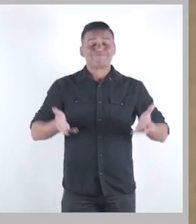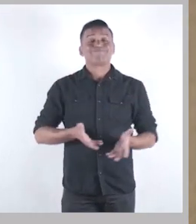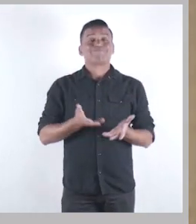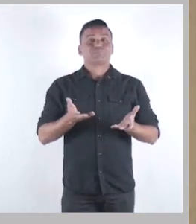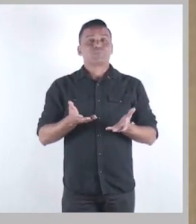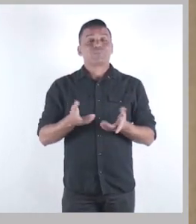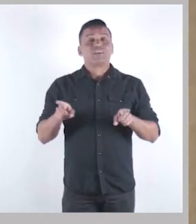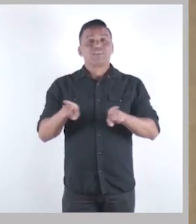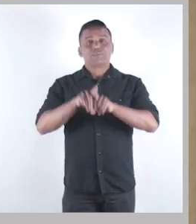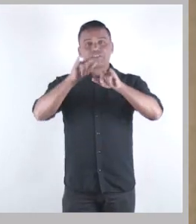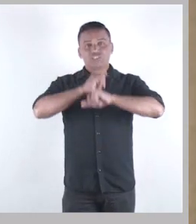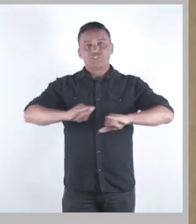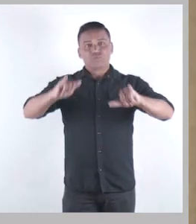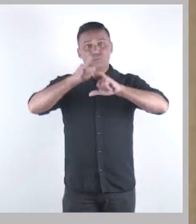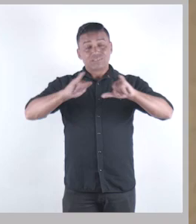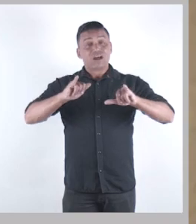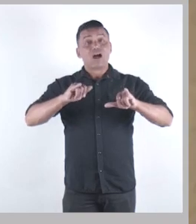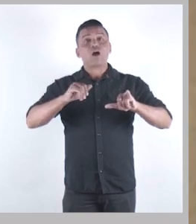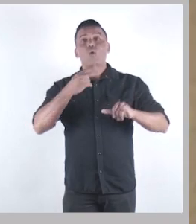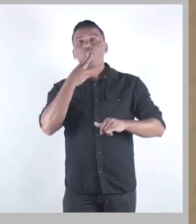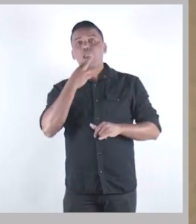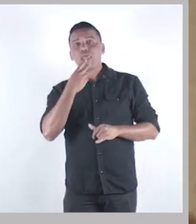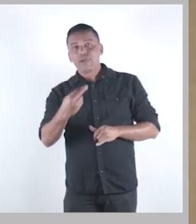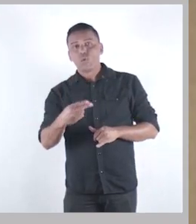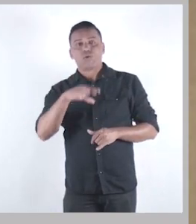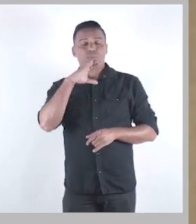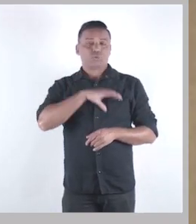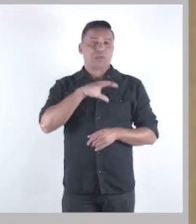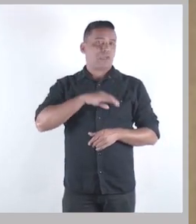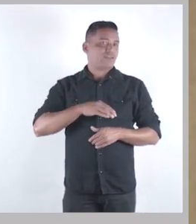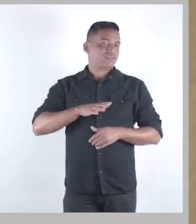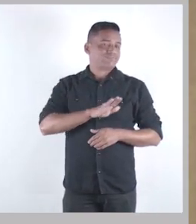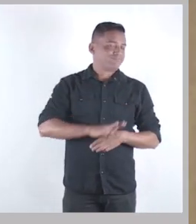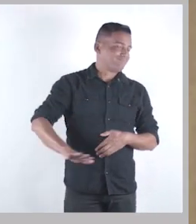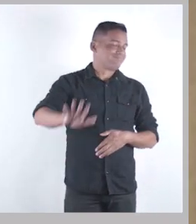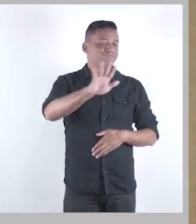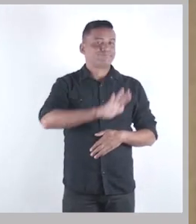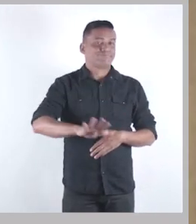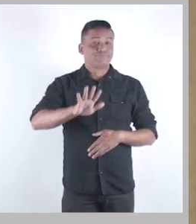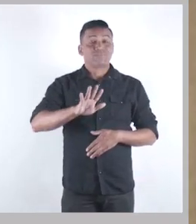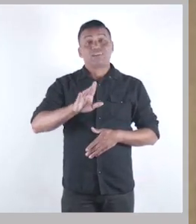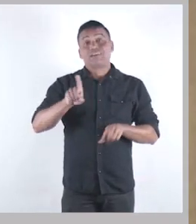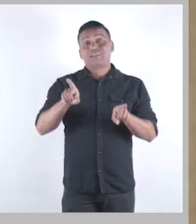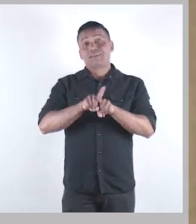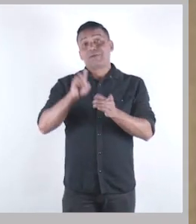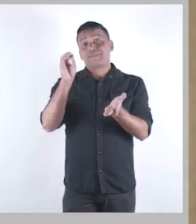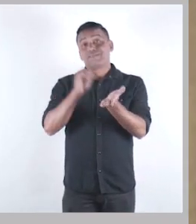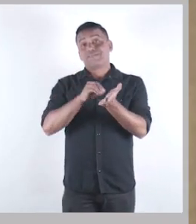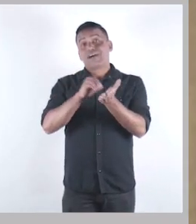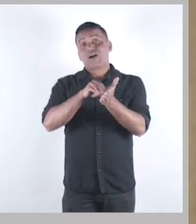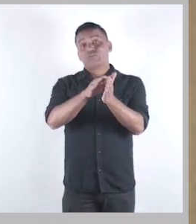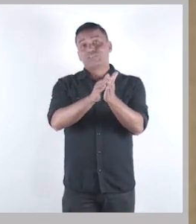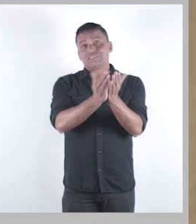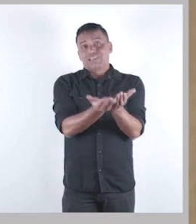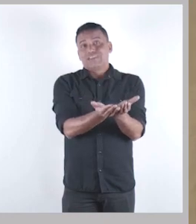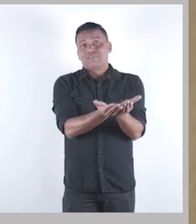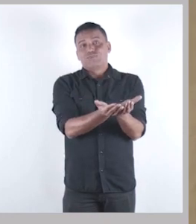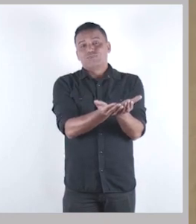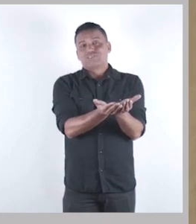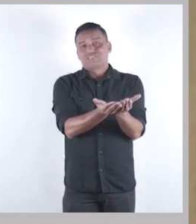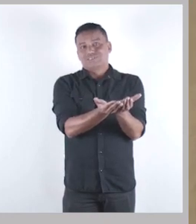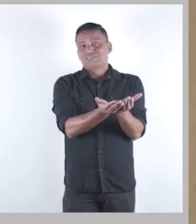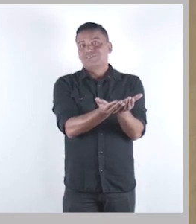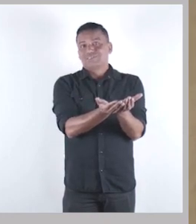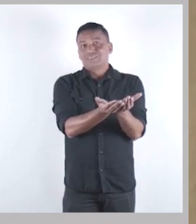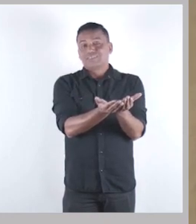da divulgação e domínio da língua portuguesa de um modo geral, e por outro, cobrir a lacuna da falta do livro no sistema que